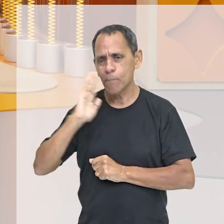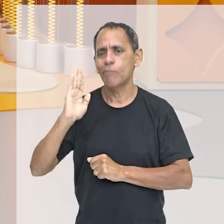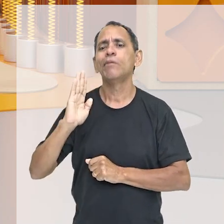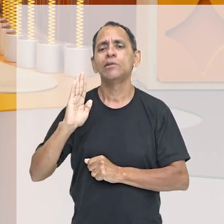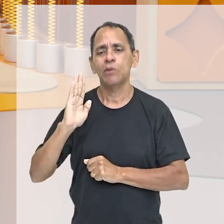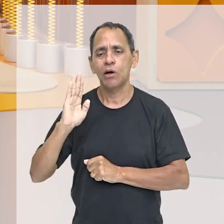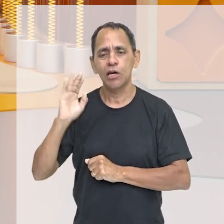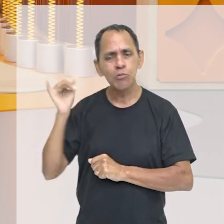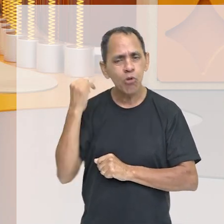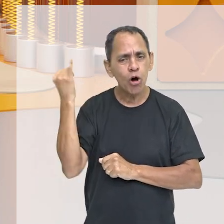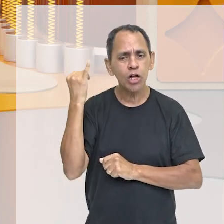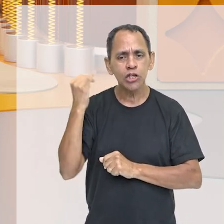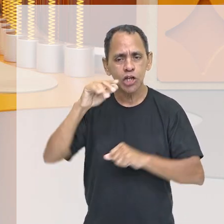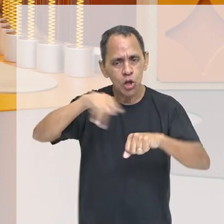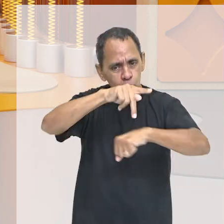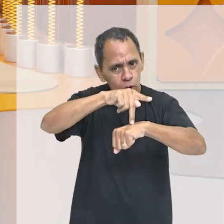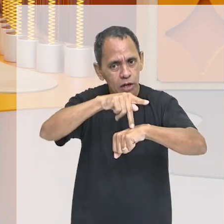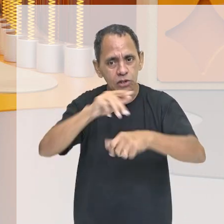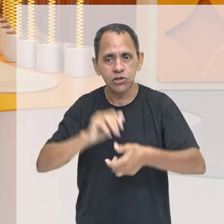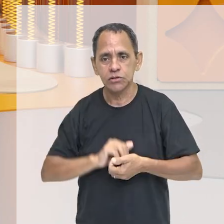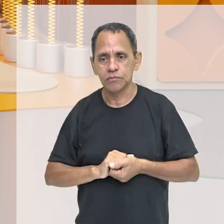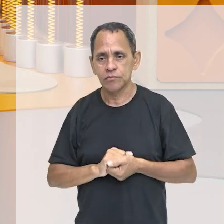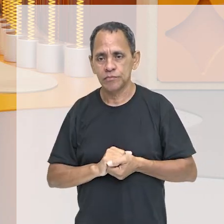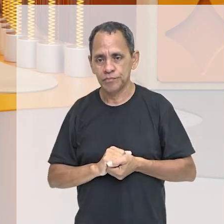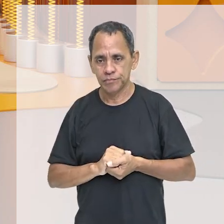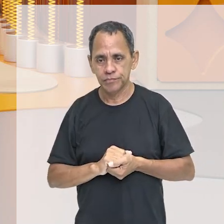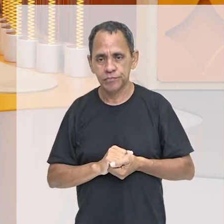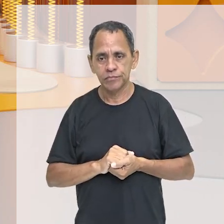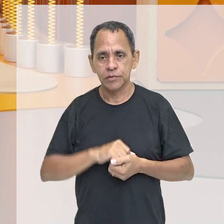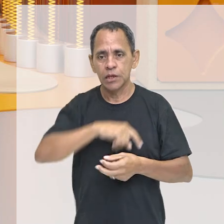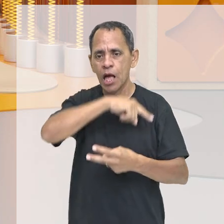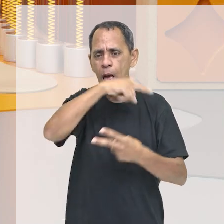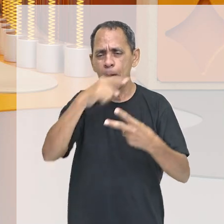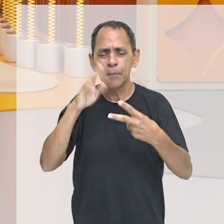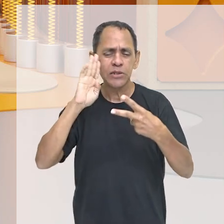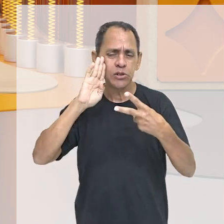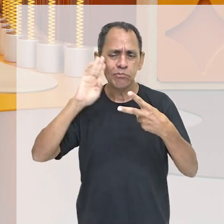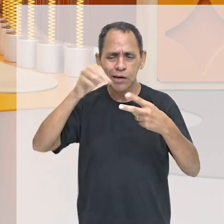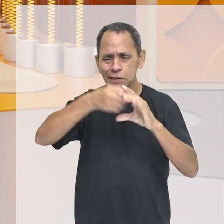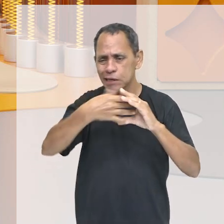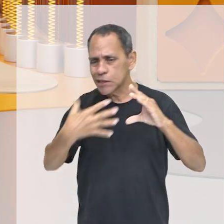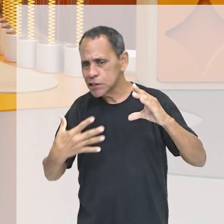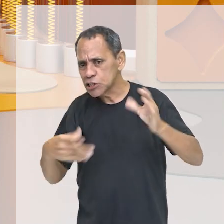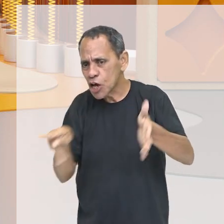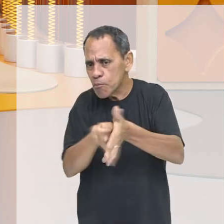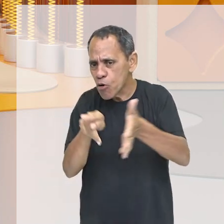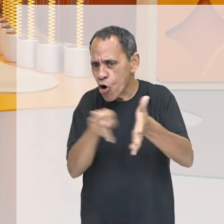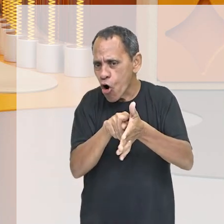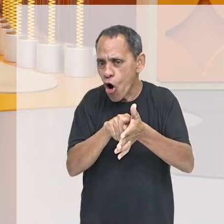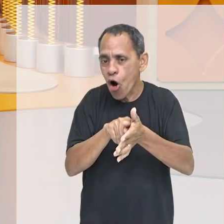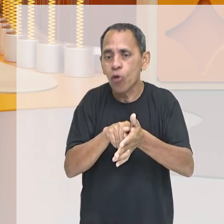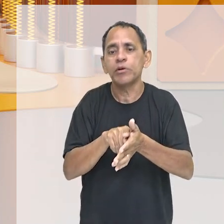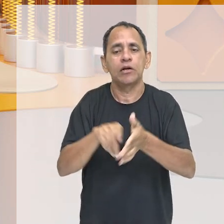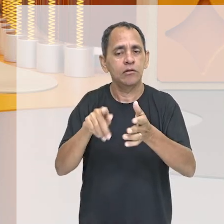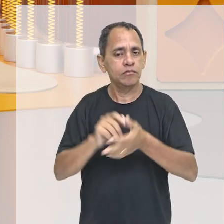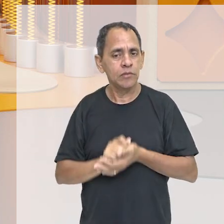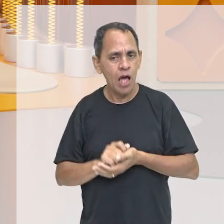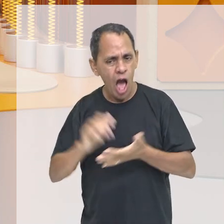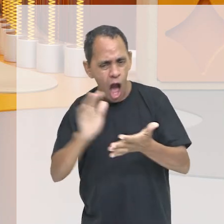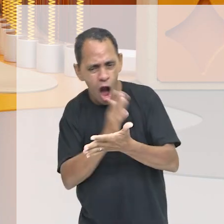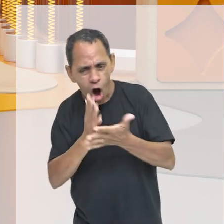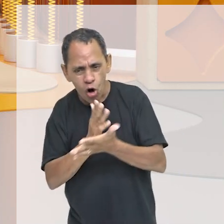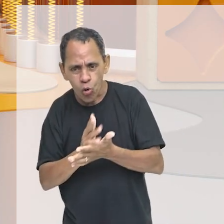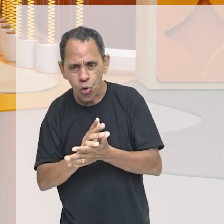o país. E aí nós temos duas principais características e diferentes situações nesses